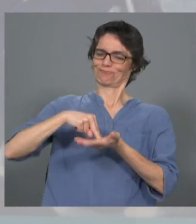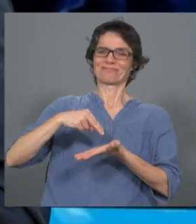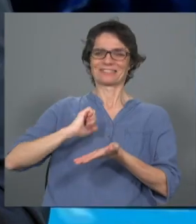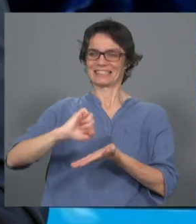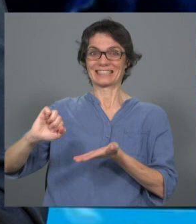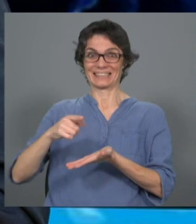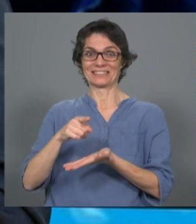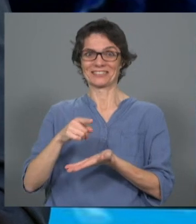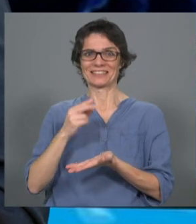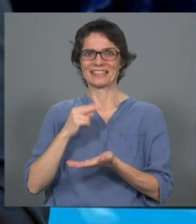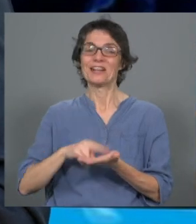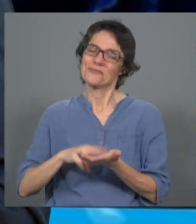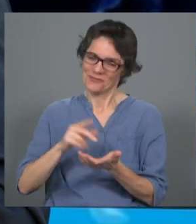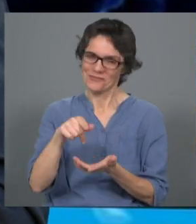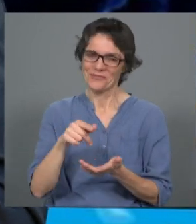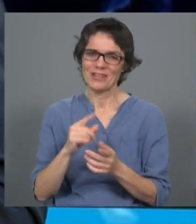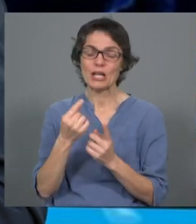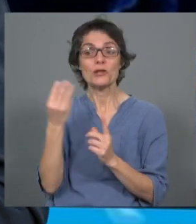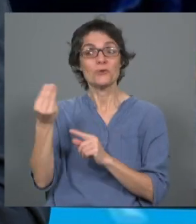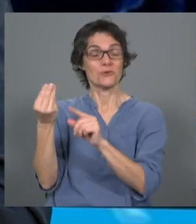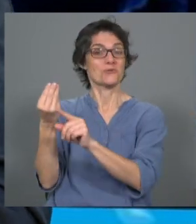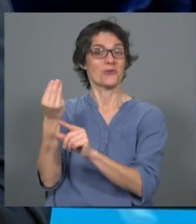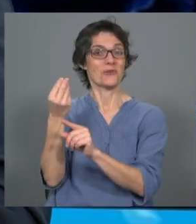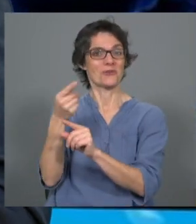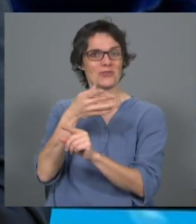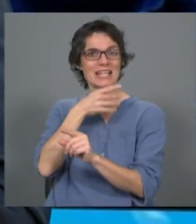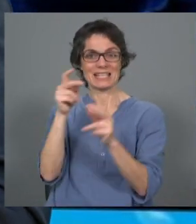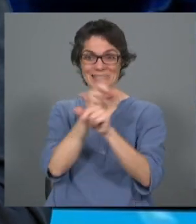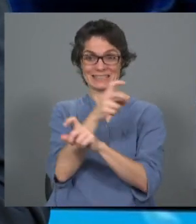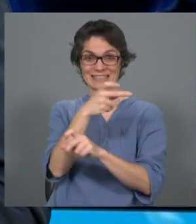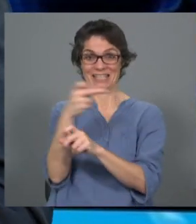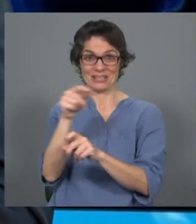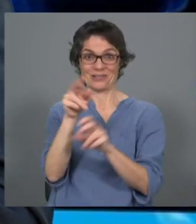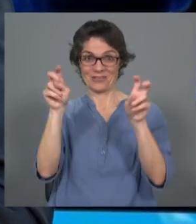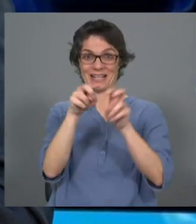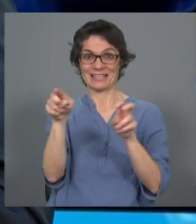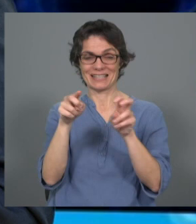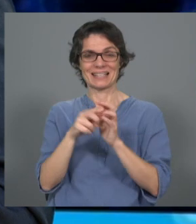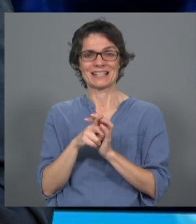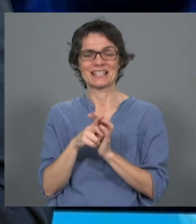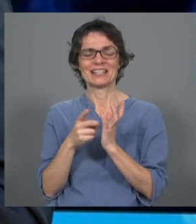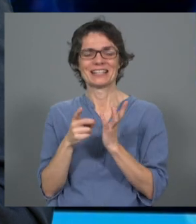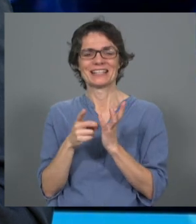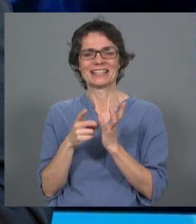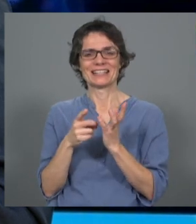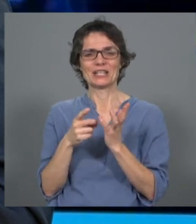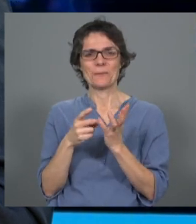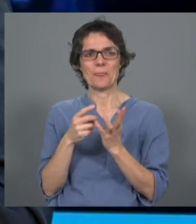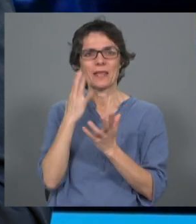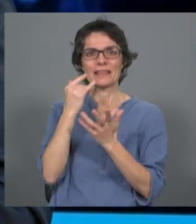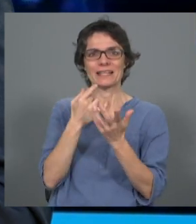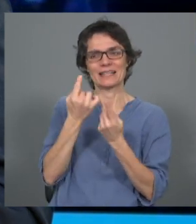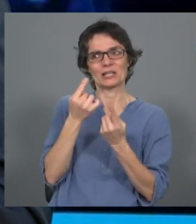vida. Aliás, foi um jovem que usou essa expressão e que também o Papa já nos tem lembrado disso